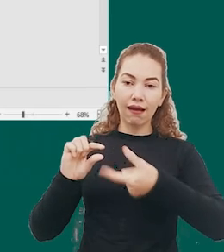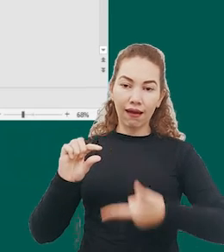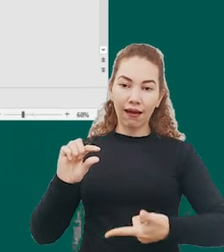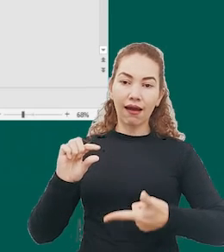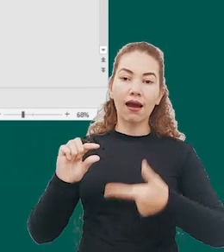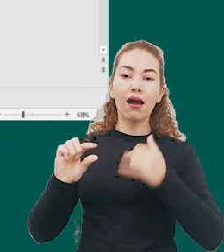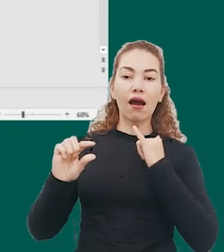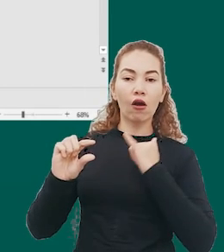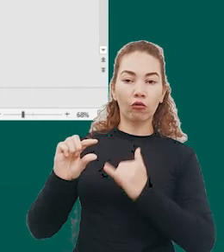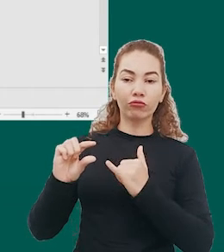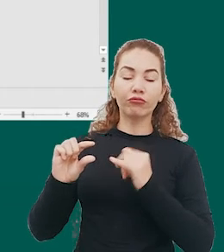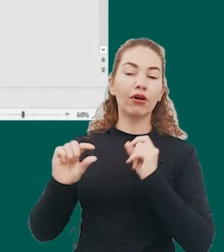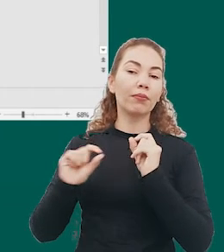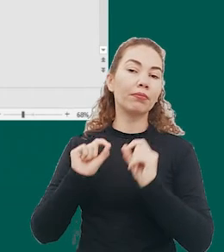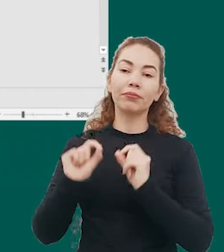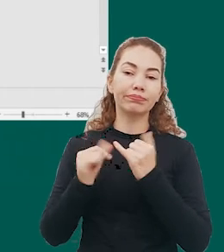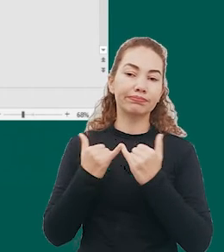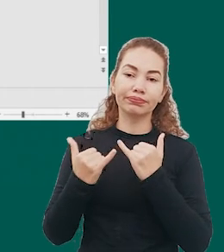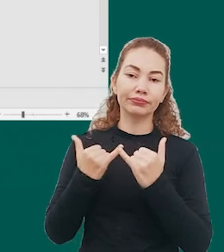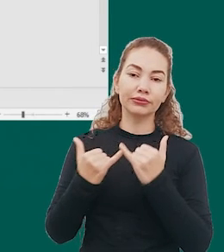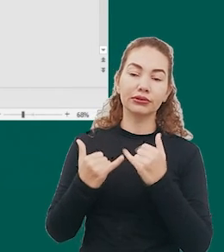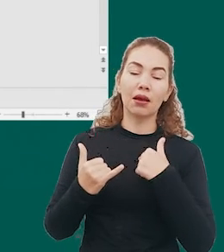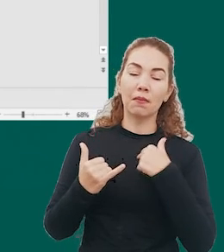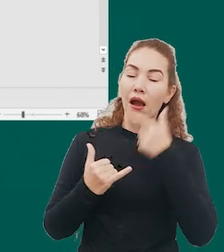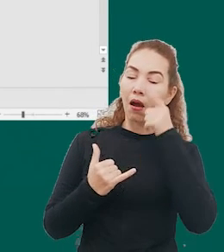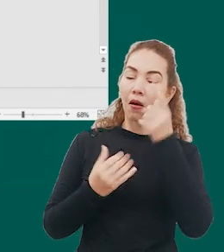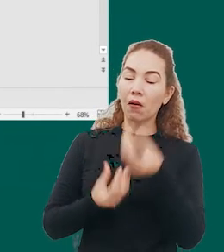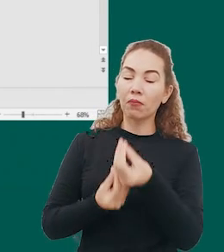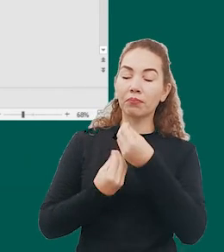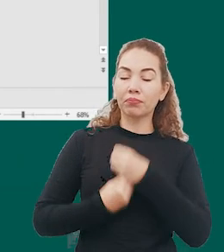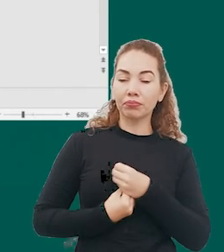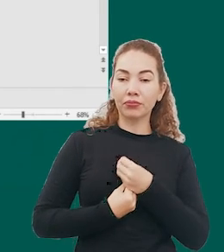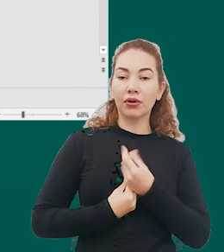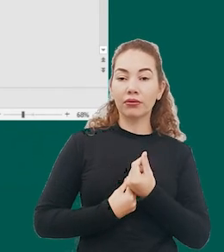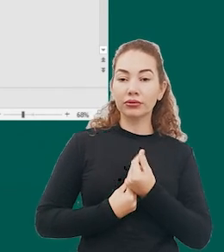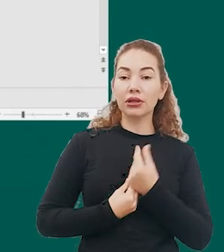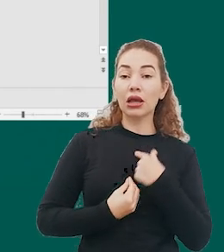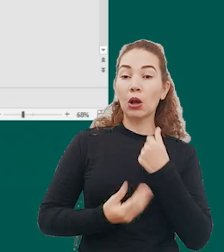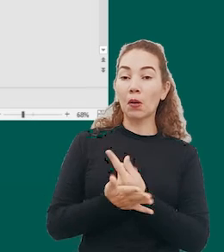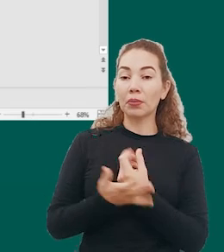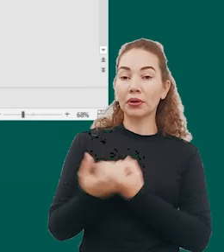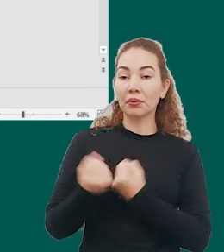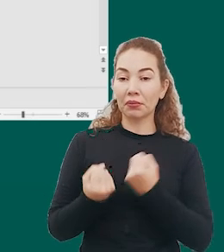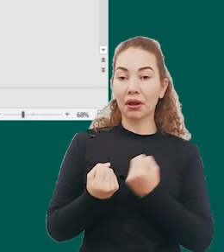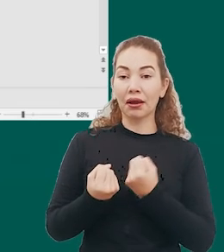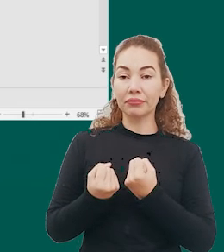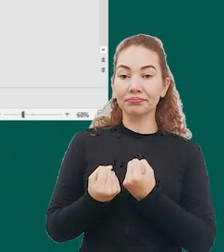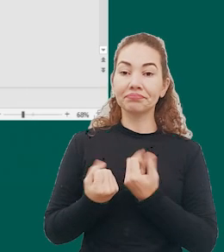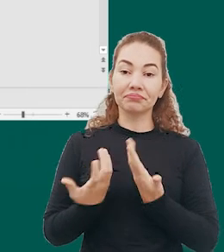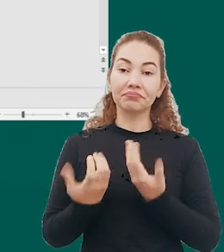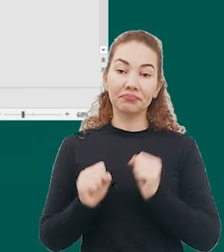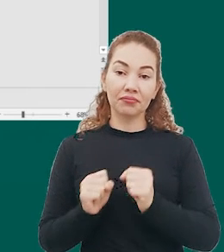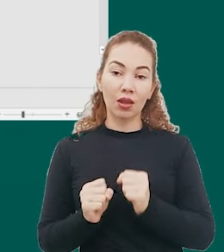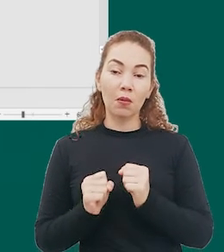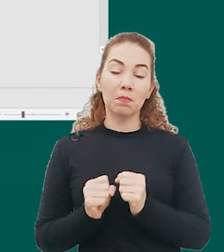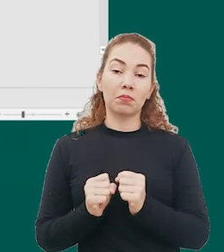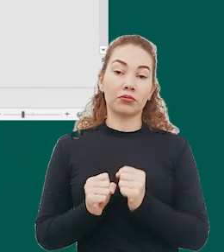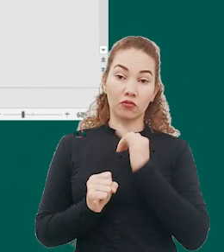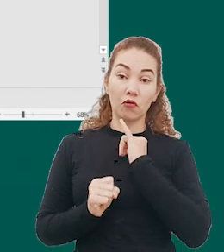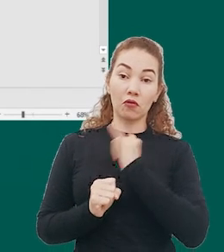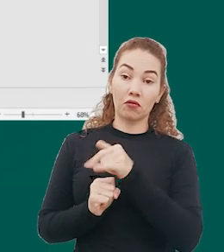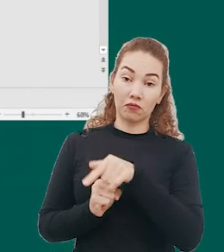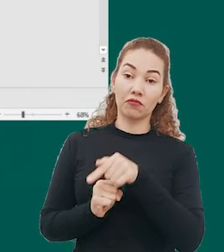estarei informando, por exemplo, eu fui contemplada e comprei um veículo, né? Então, eu estarei informando esse veículo, esse bem,